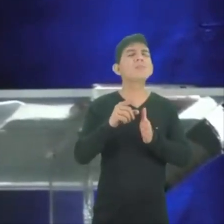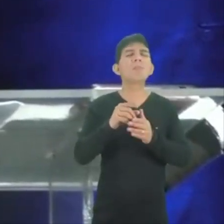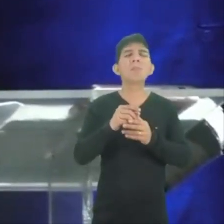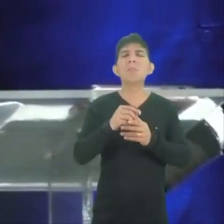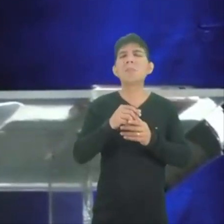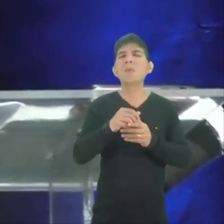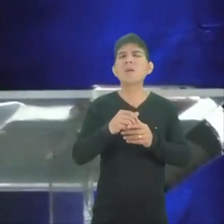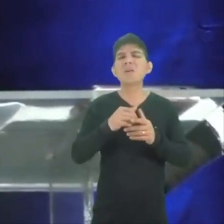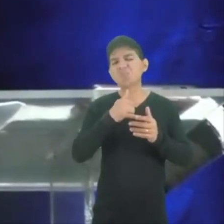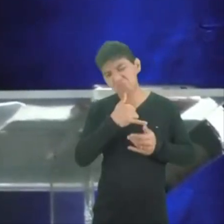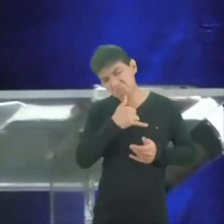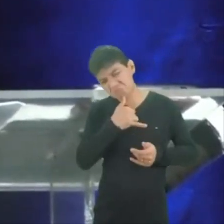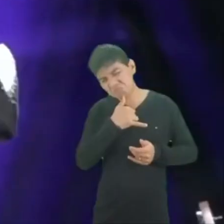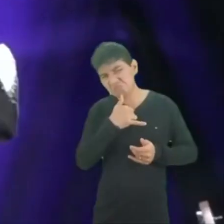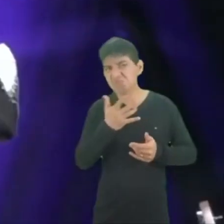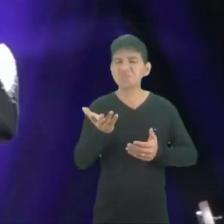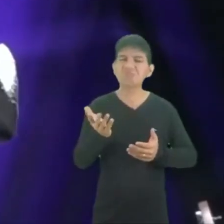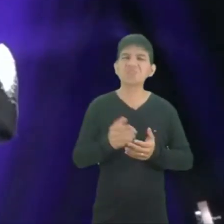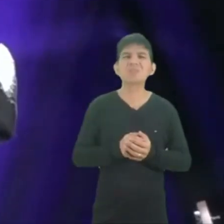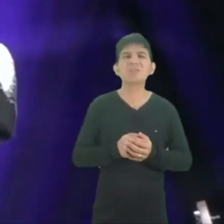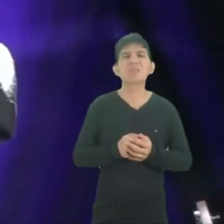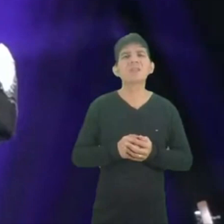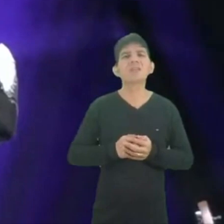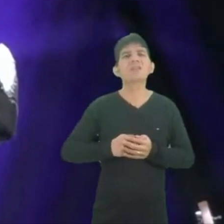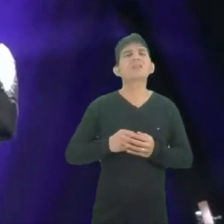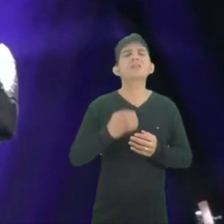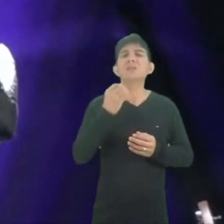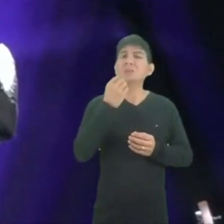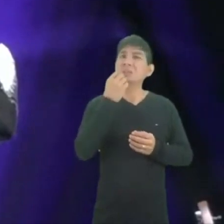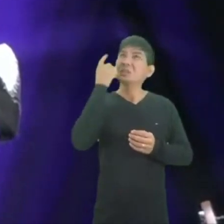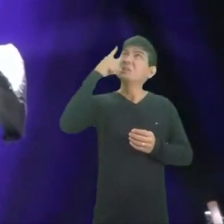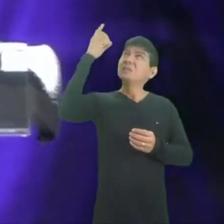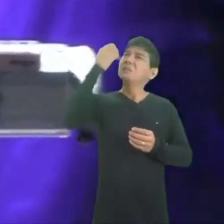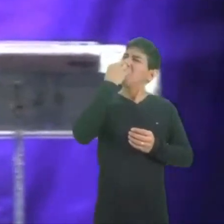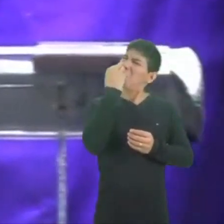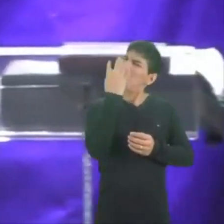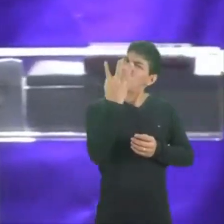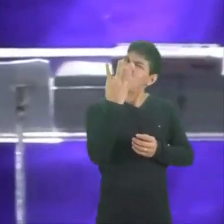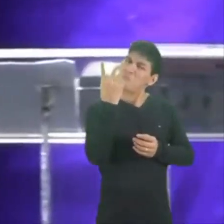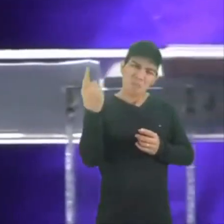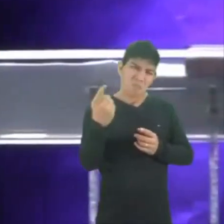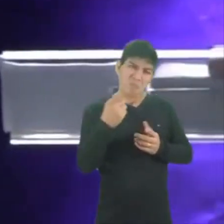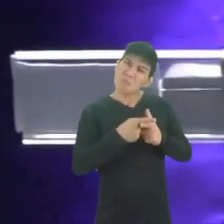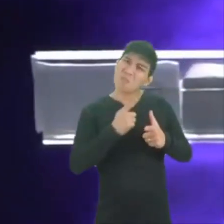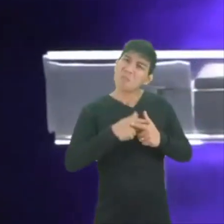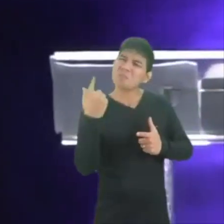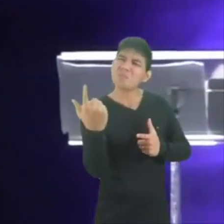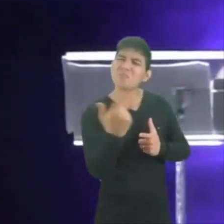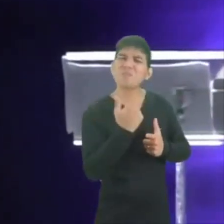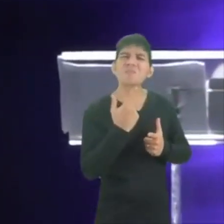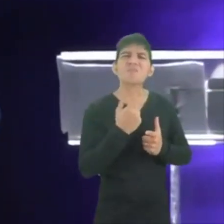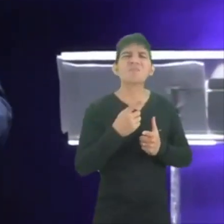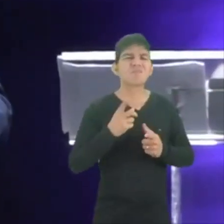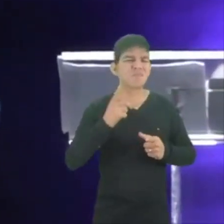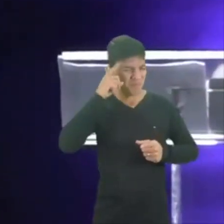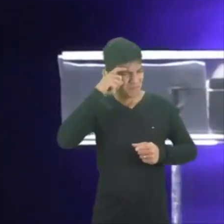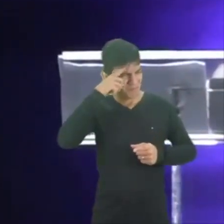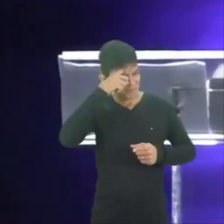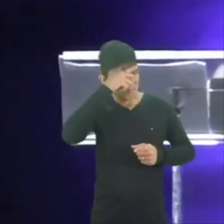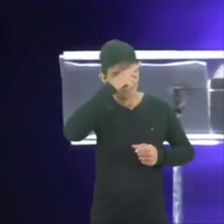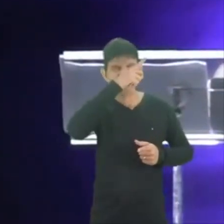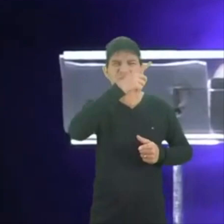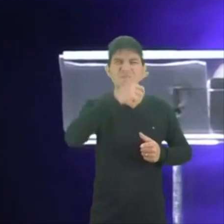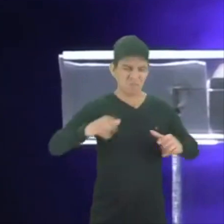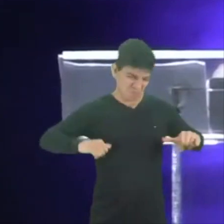desapontamento, talvez. Sabe? Se Deus é tão bom, por que nós passamos dificuldades?